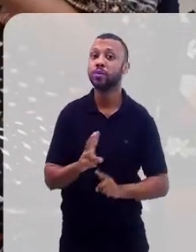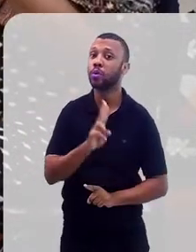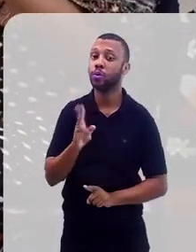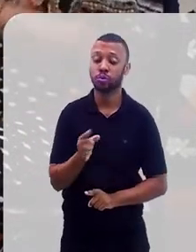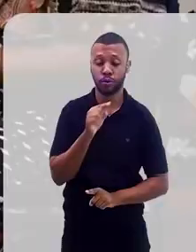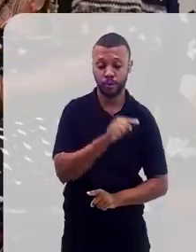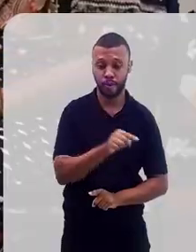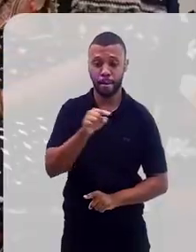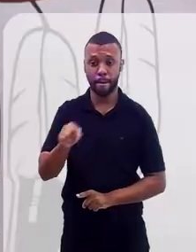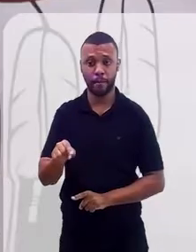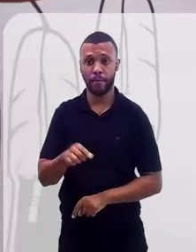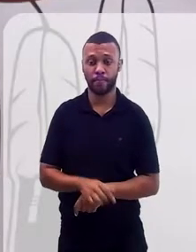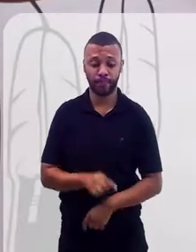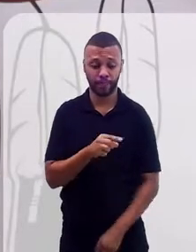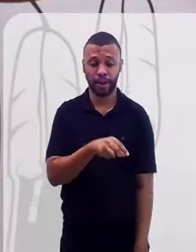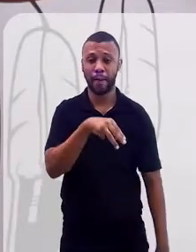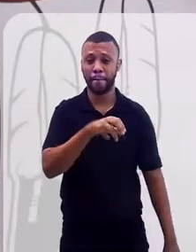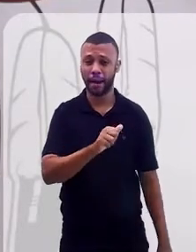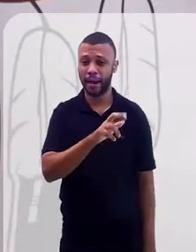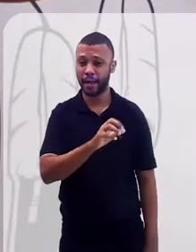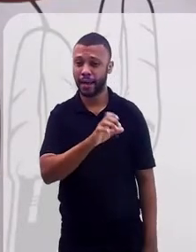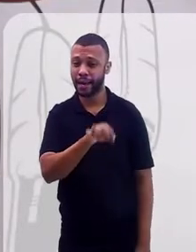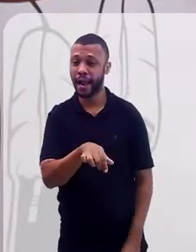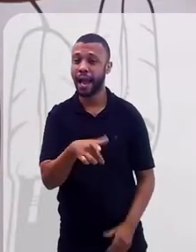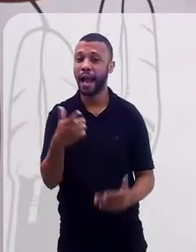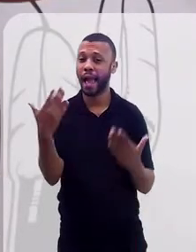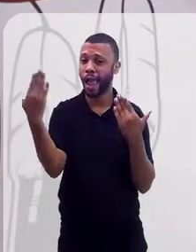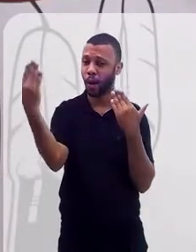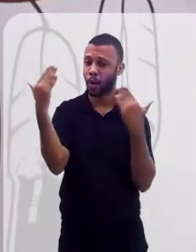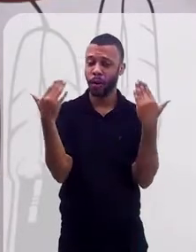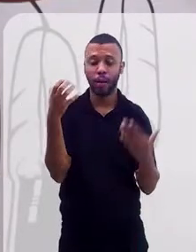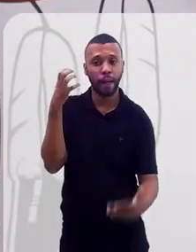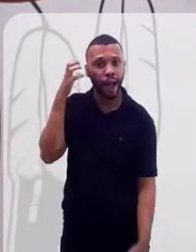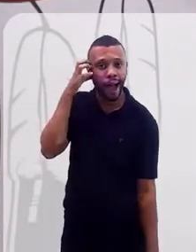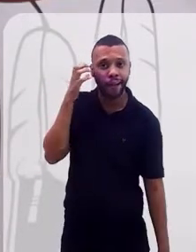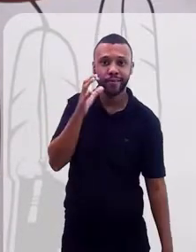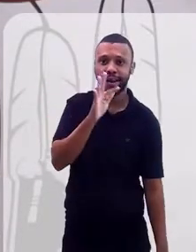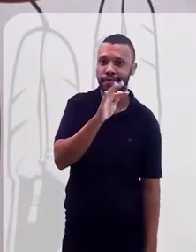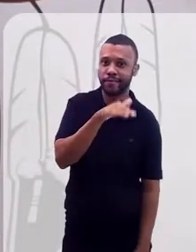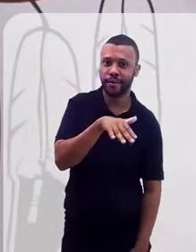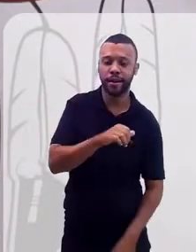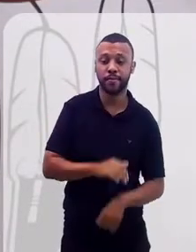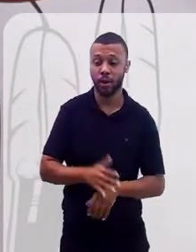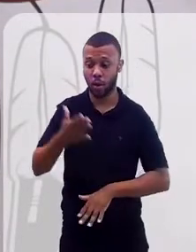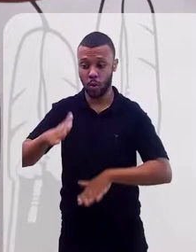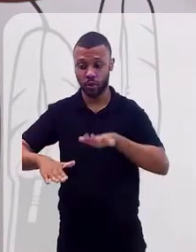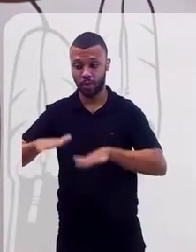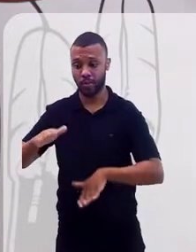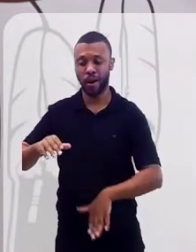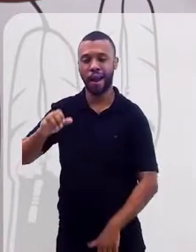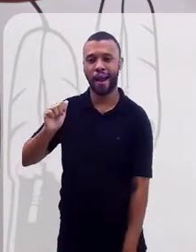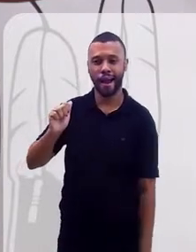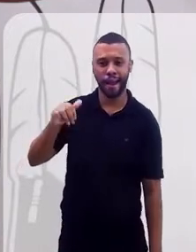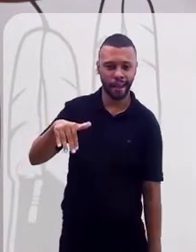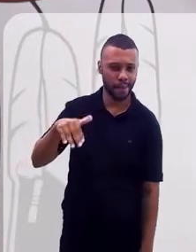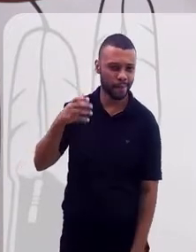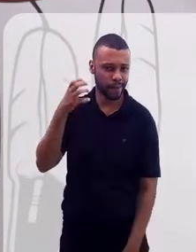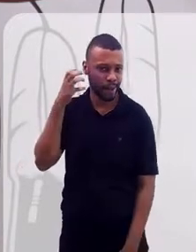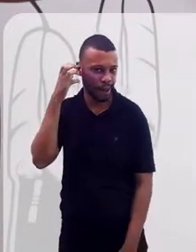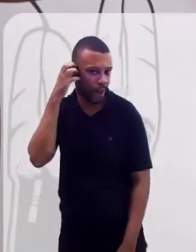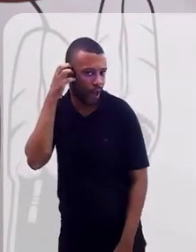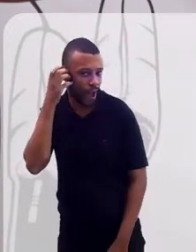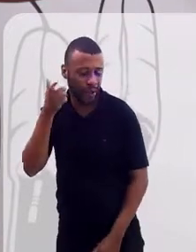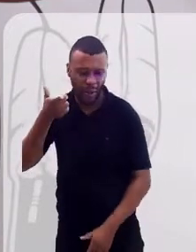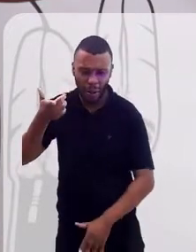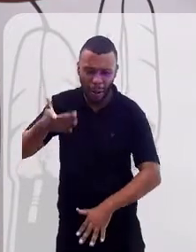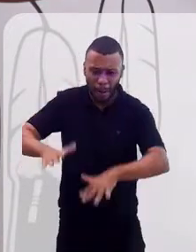eu uso os dois, Certo. porque o maracá é tipo uma rádio FM. E o tambor é tipo uma rádio AM. Ah, mas eu gosto